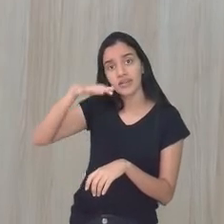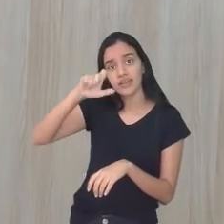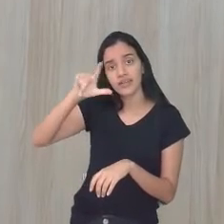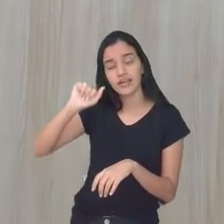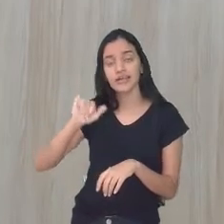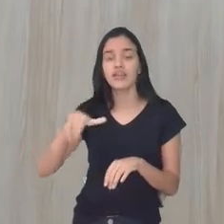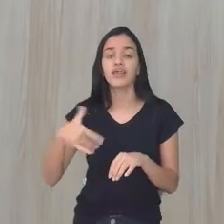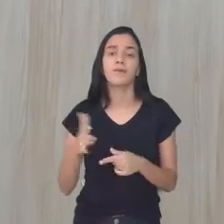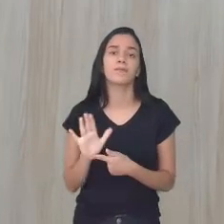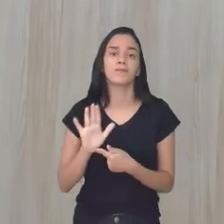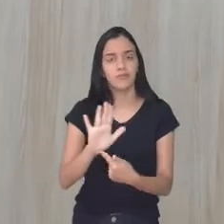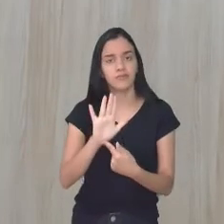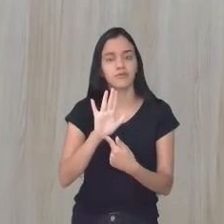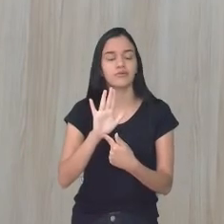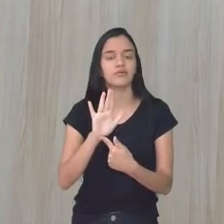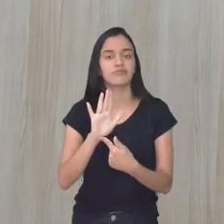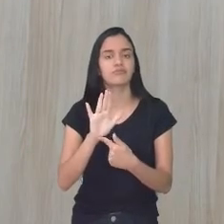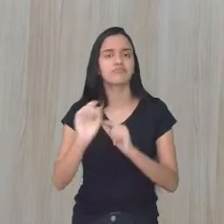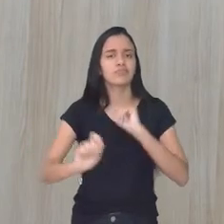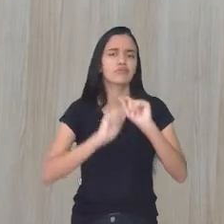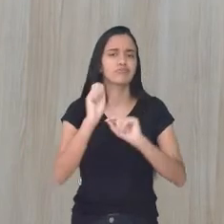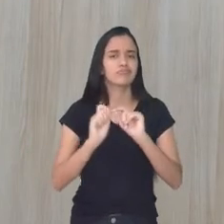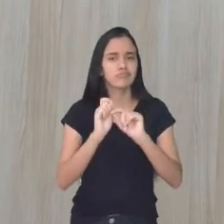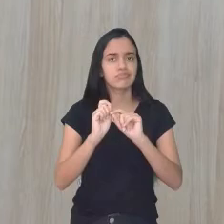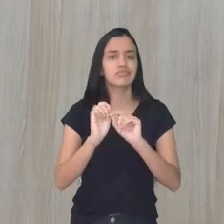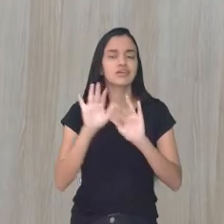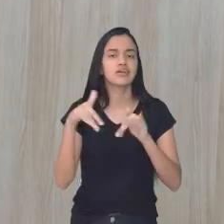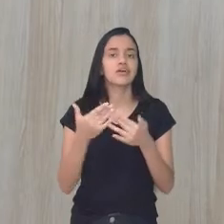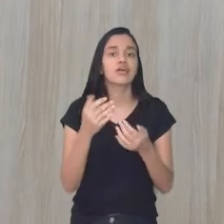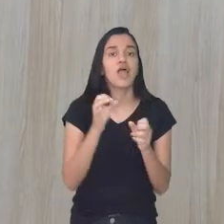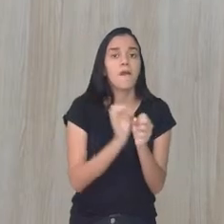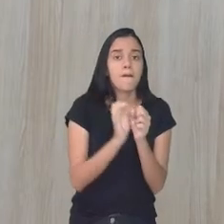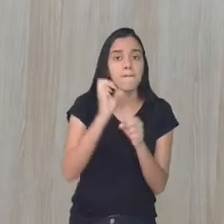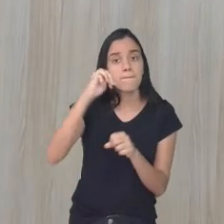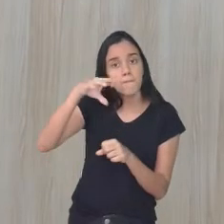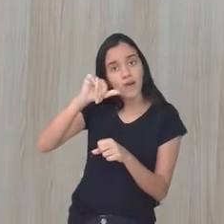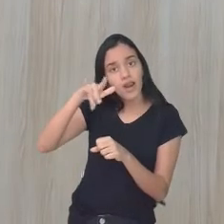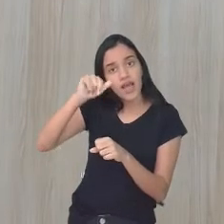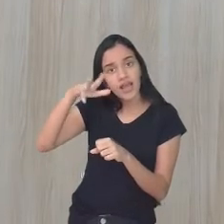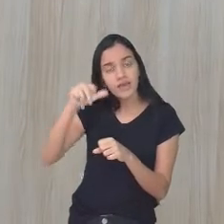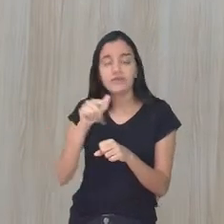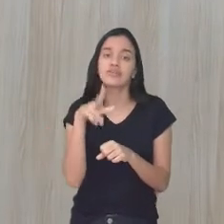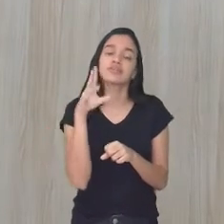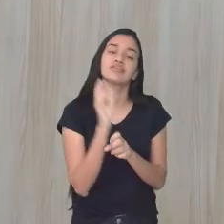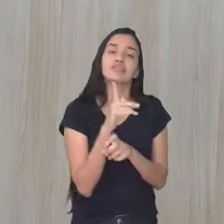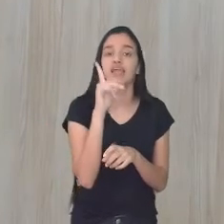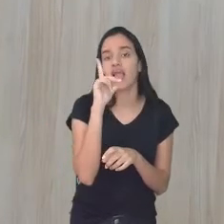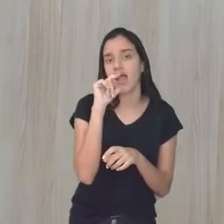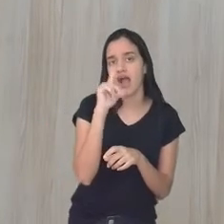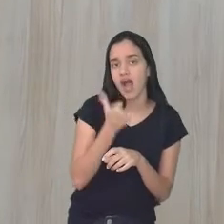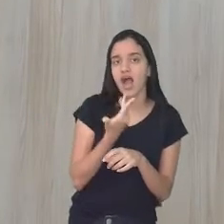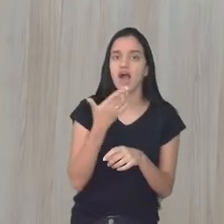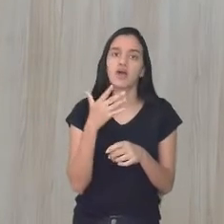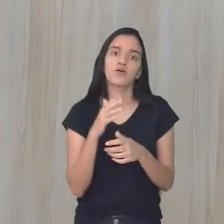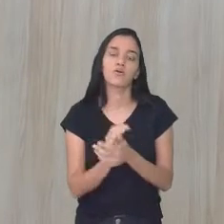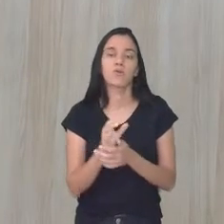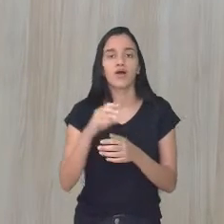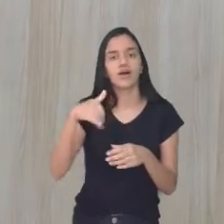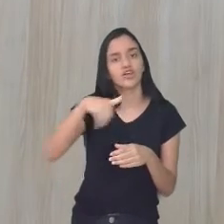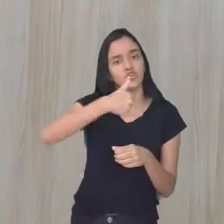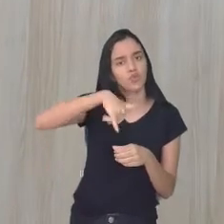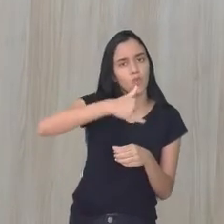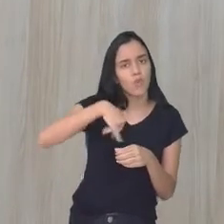elas apresentam, né, elas são compostas por moléculas. A molécula de água, a molécula de gordura, a molécula de